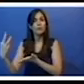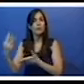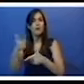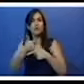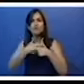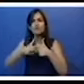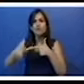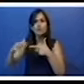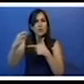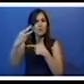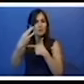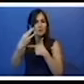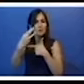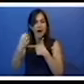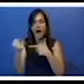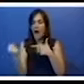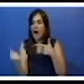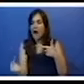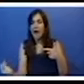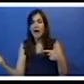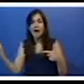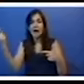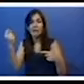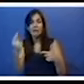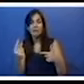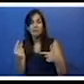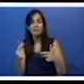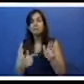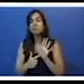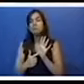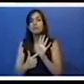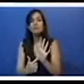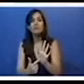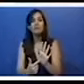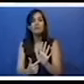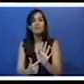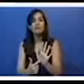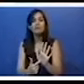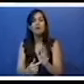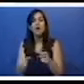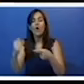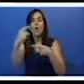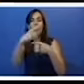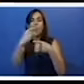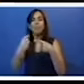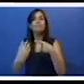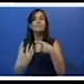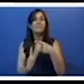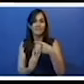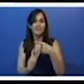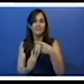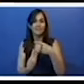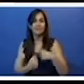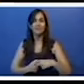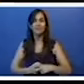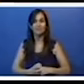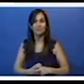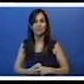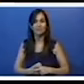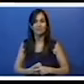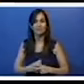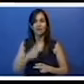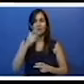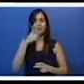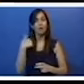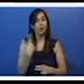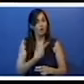quer dizer que cada parte representa um terço uma parte de três